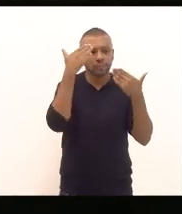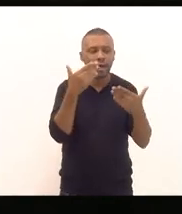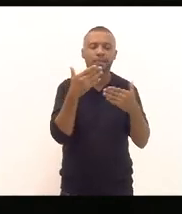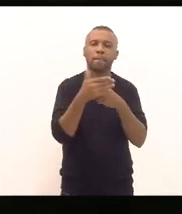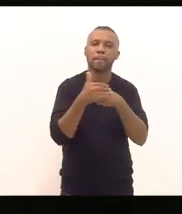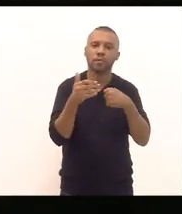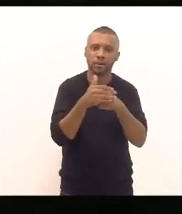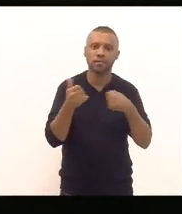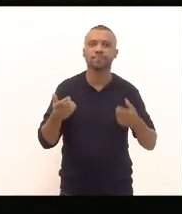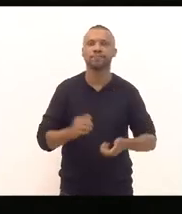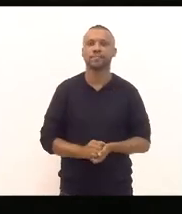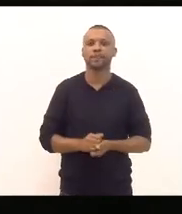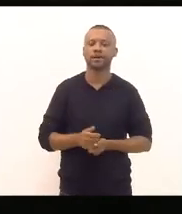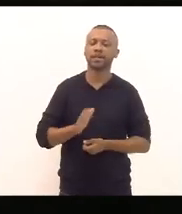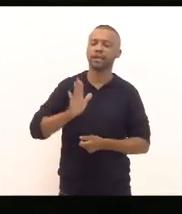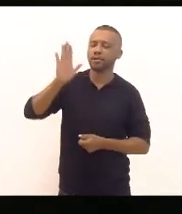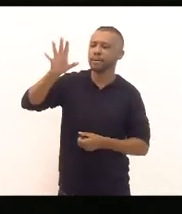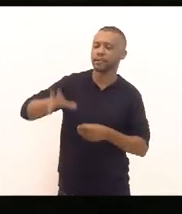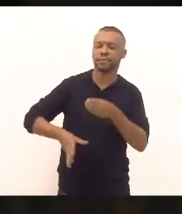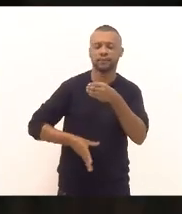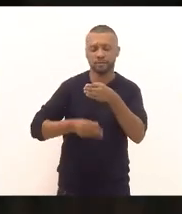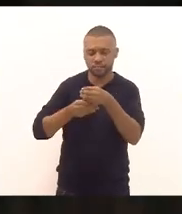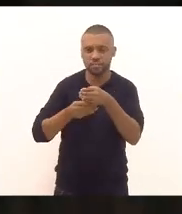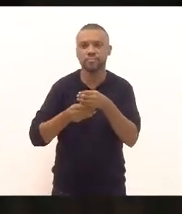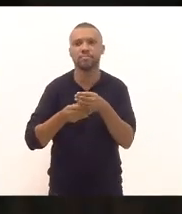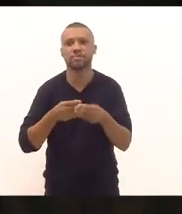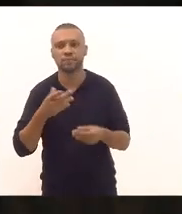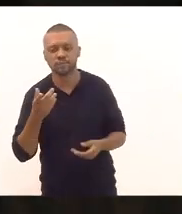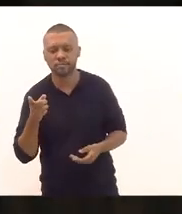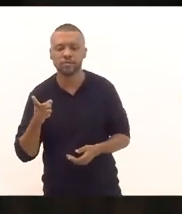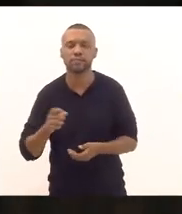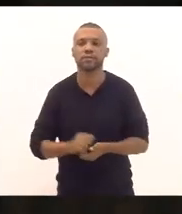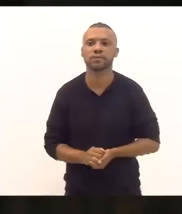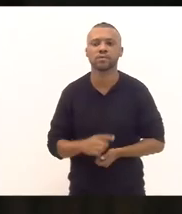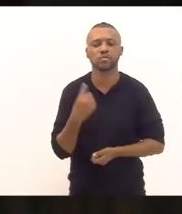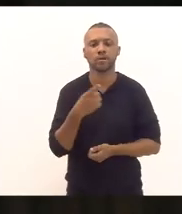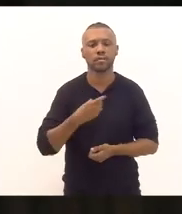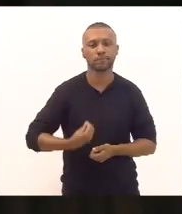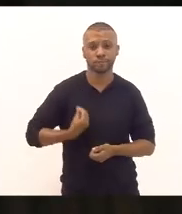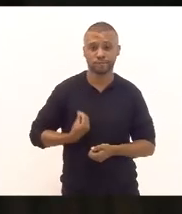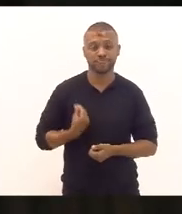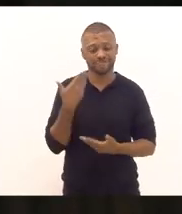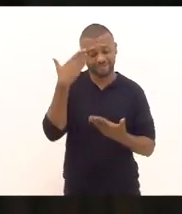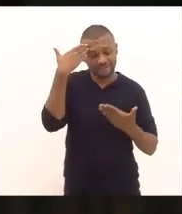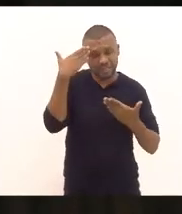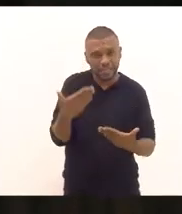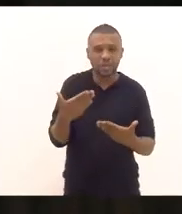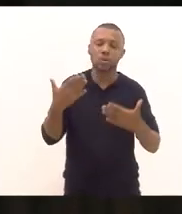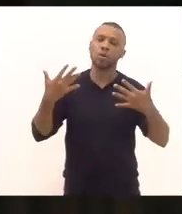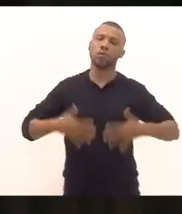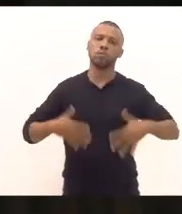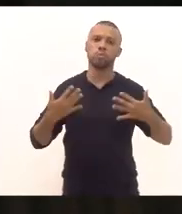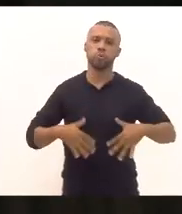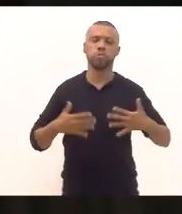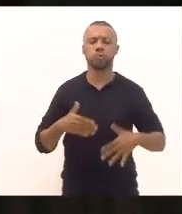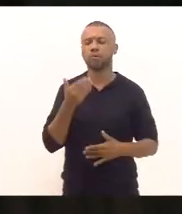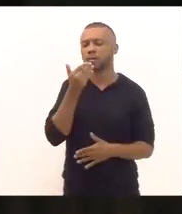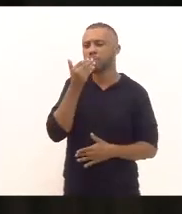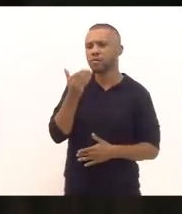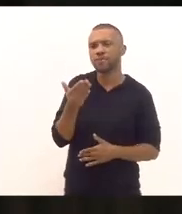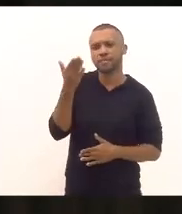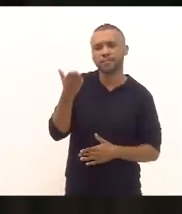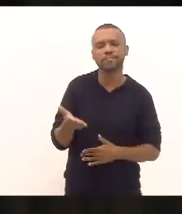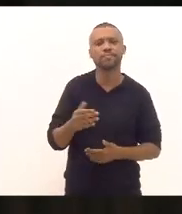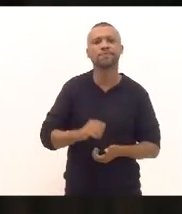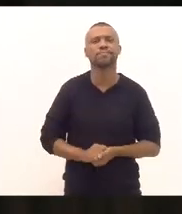pelo carinho as camadas na parte Deputado a Luciana Bolzan que estamos aqui eu agradeço muito aí a pedir a vossa excelência